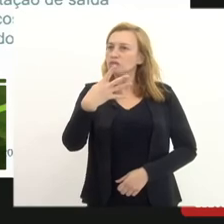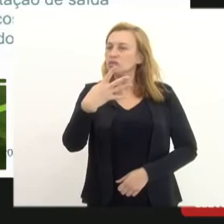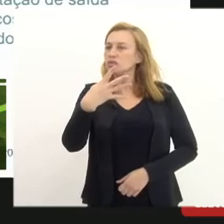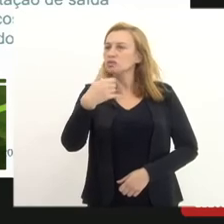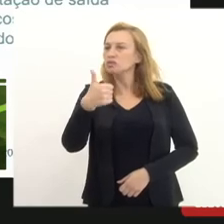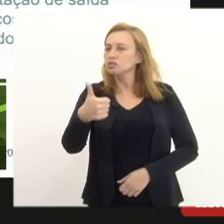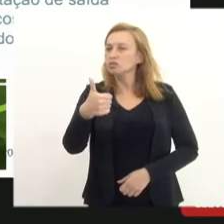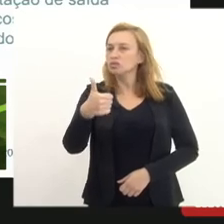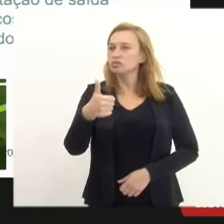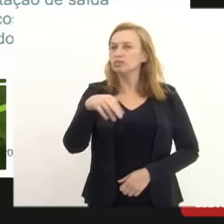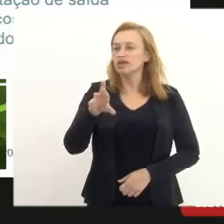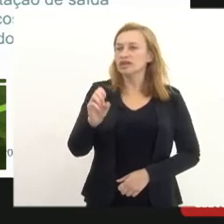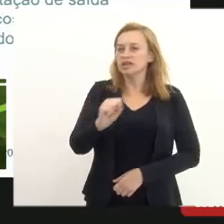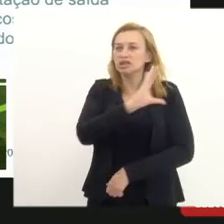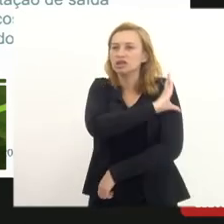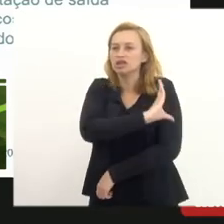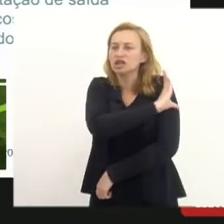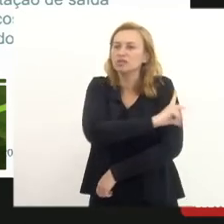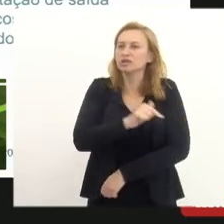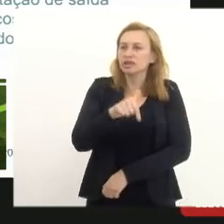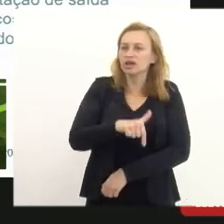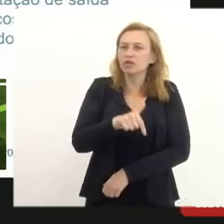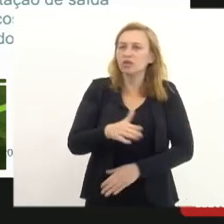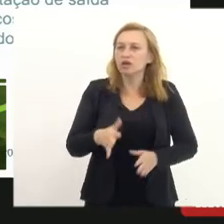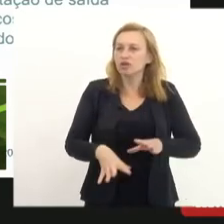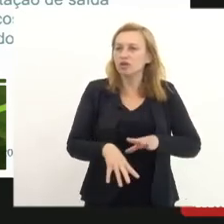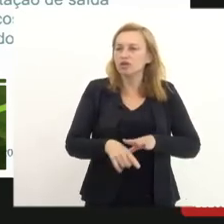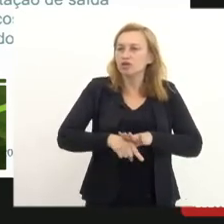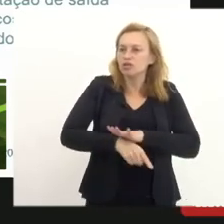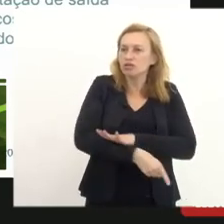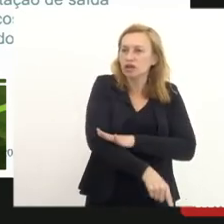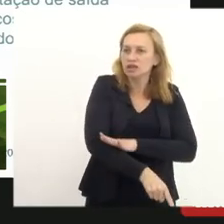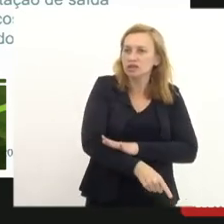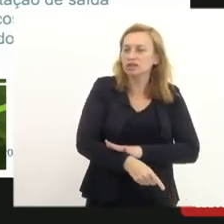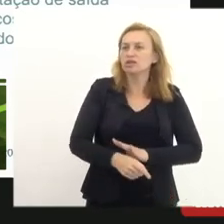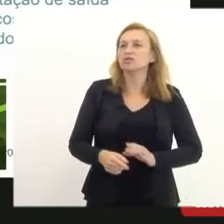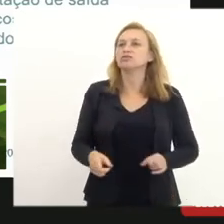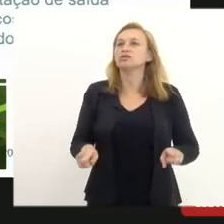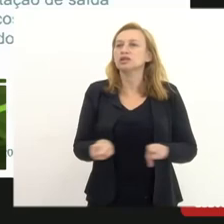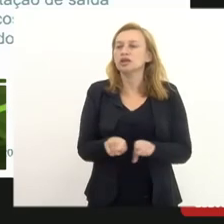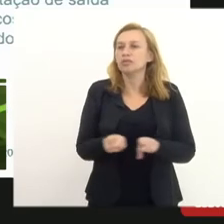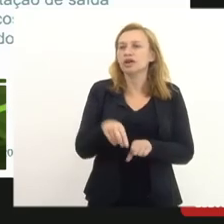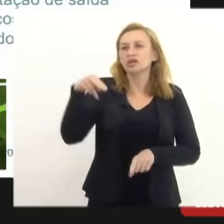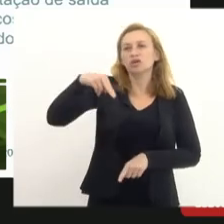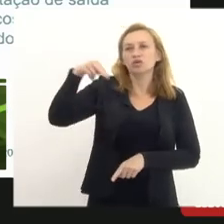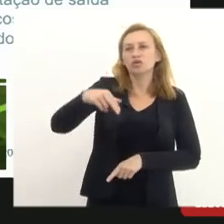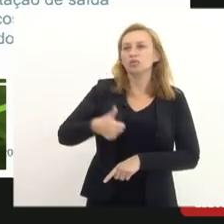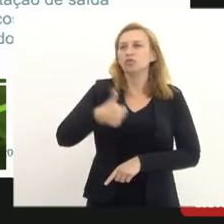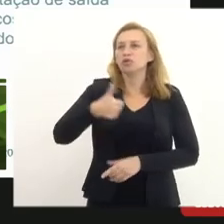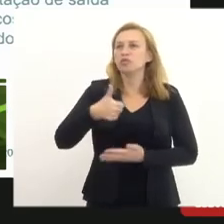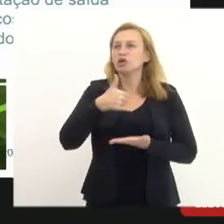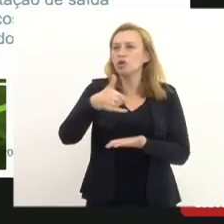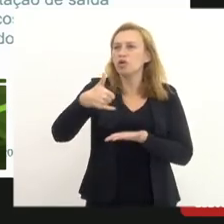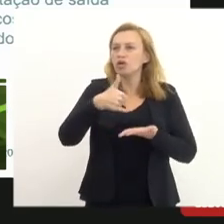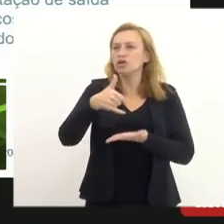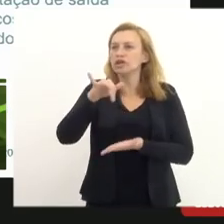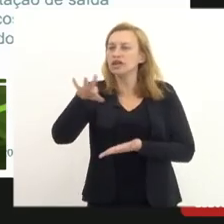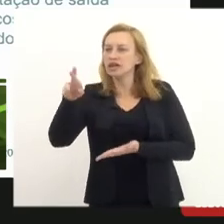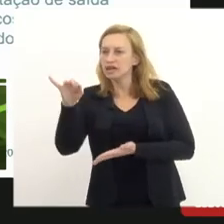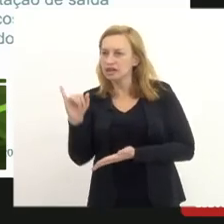a campanha de perfuração agora no 541. E tivemos também em novembro o primeiro óleo de